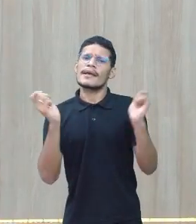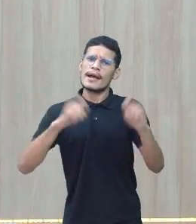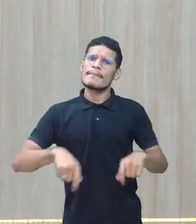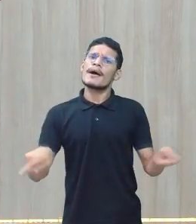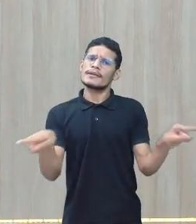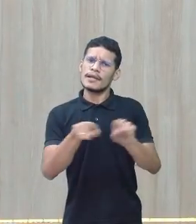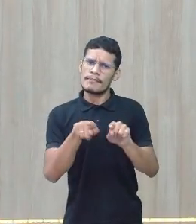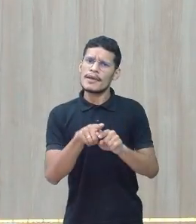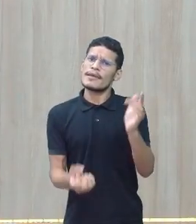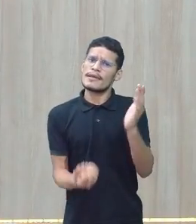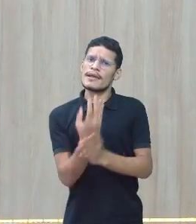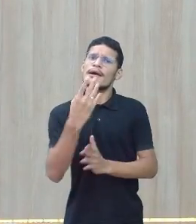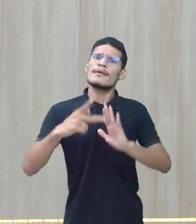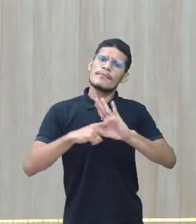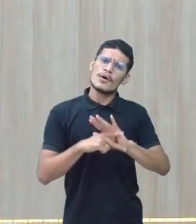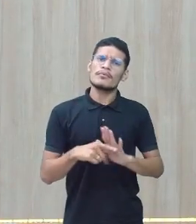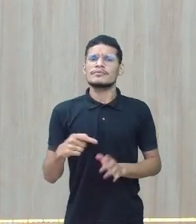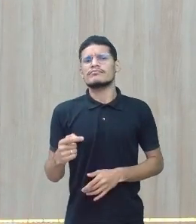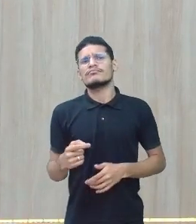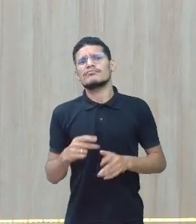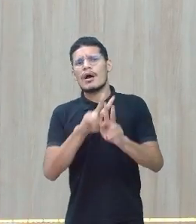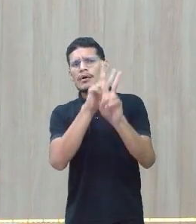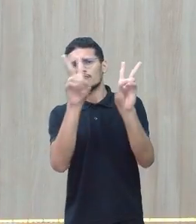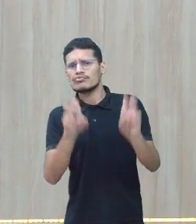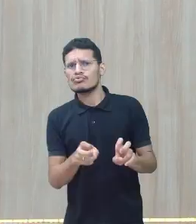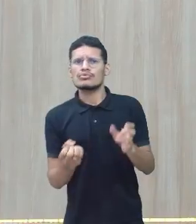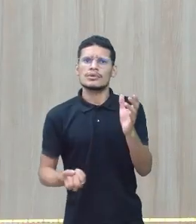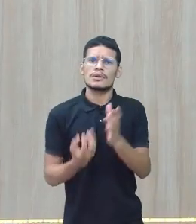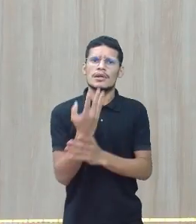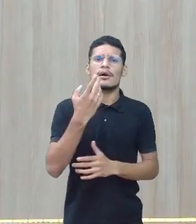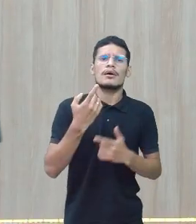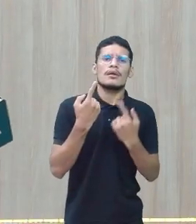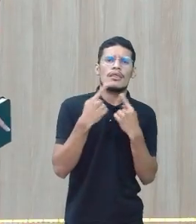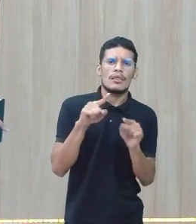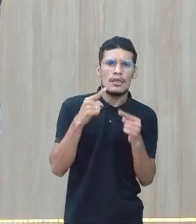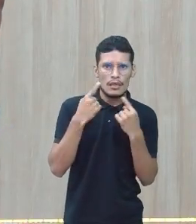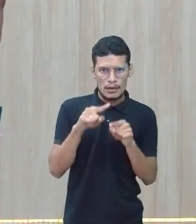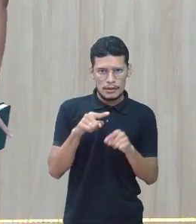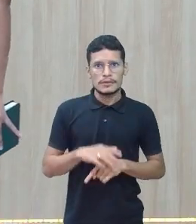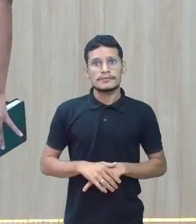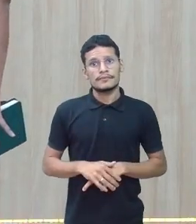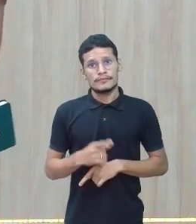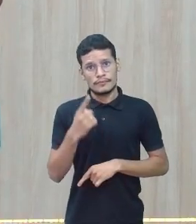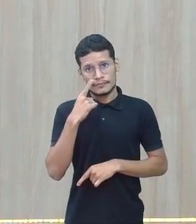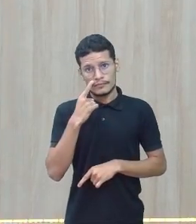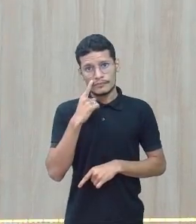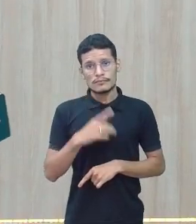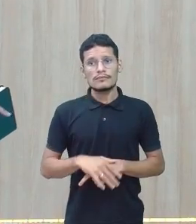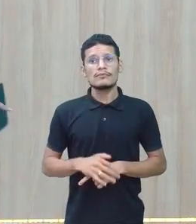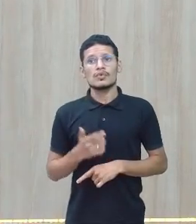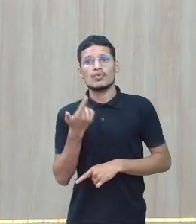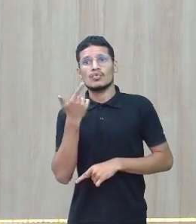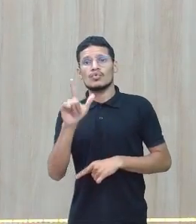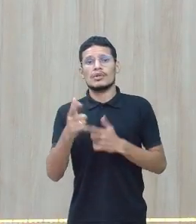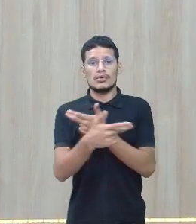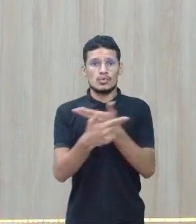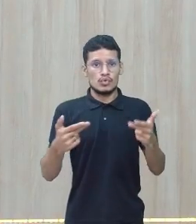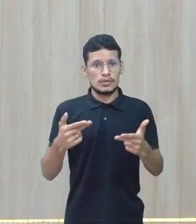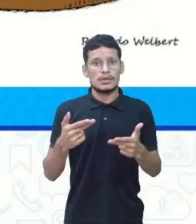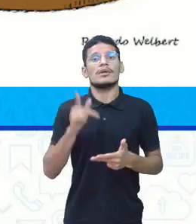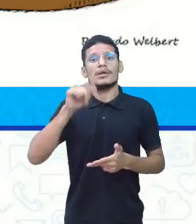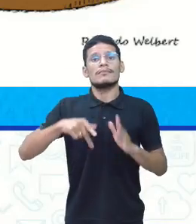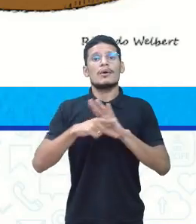virar mecanismos de assunto, de geração de intriga. Continuando, outro ponto que Julian fala